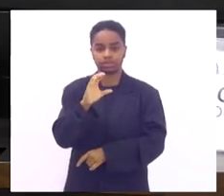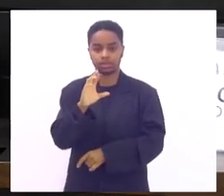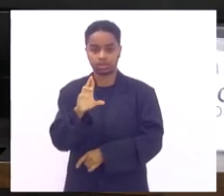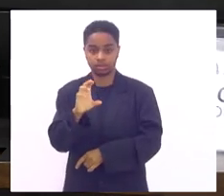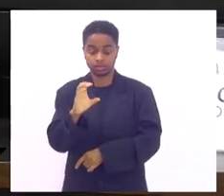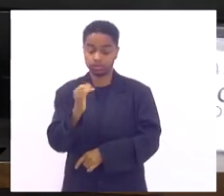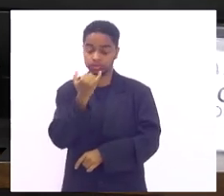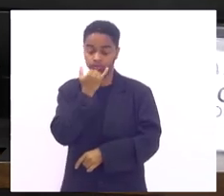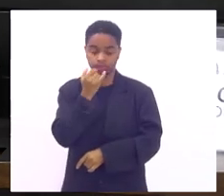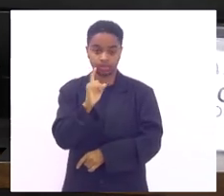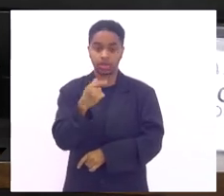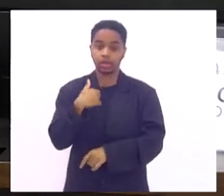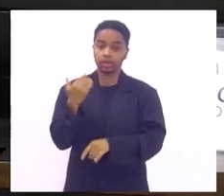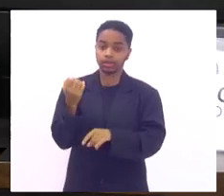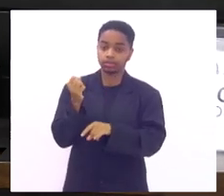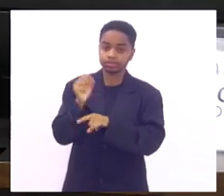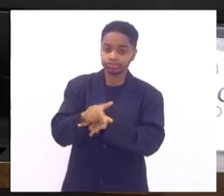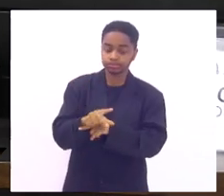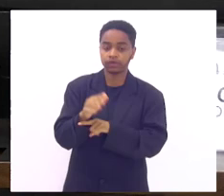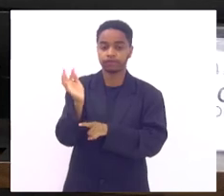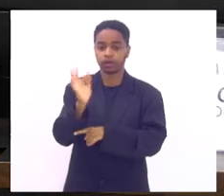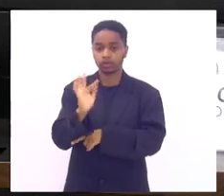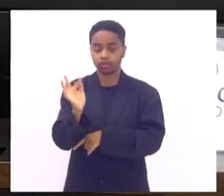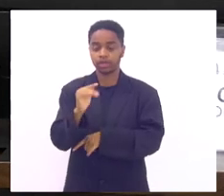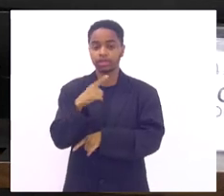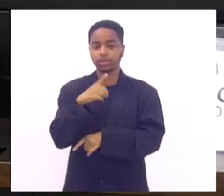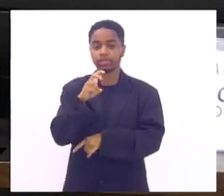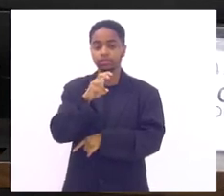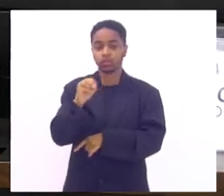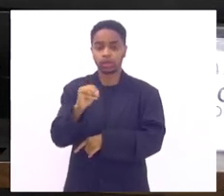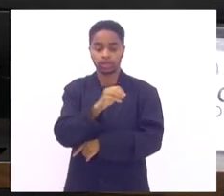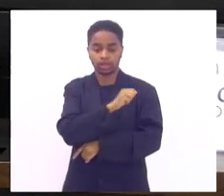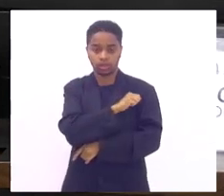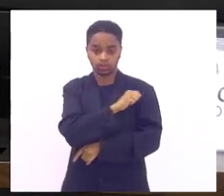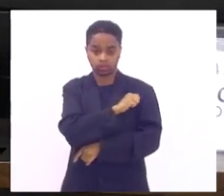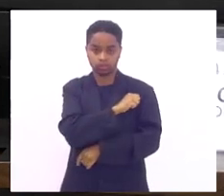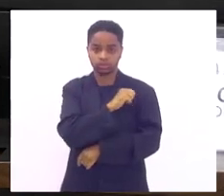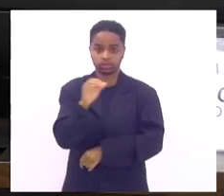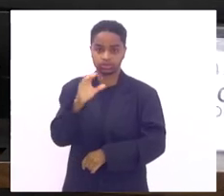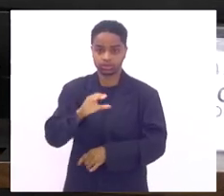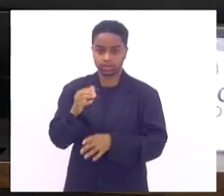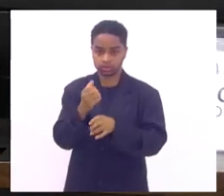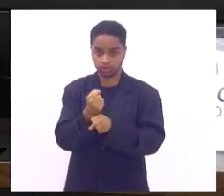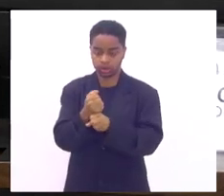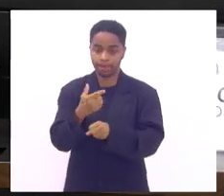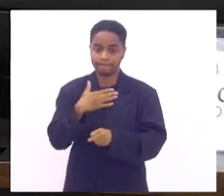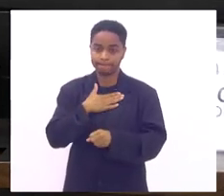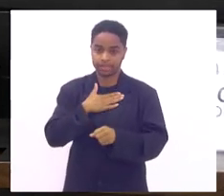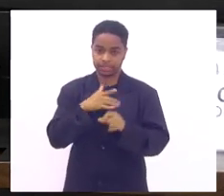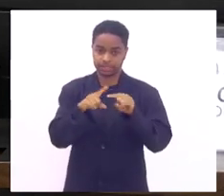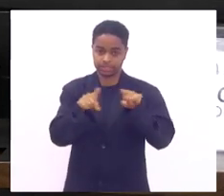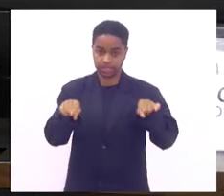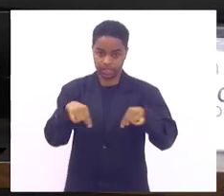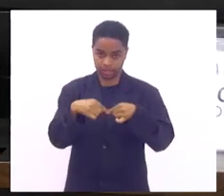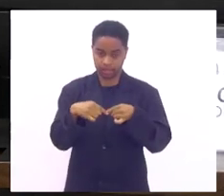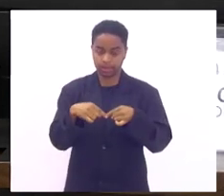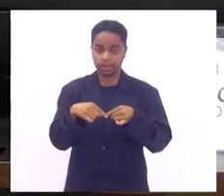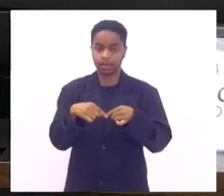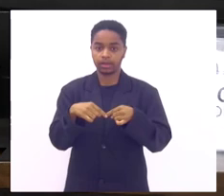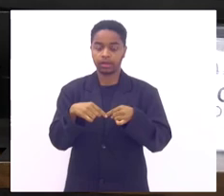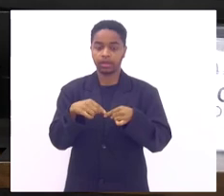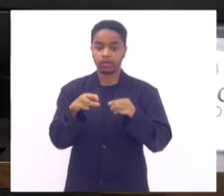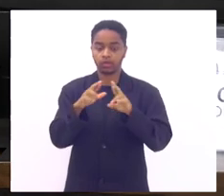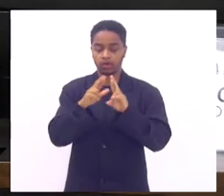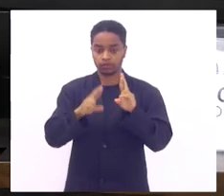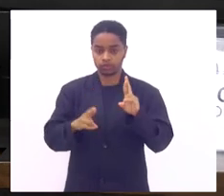Quando eu entrei na faculdade, de 50 alunos de ciências contábeis na minha sala, UFRJ, 47 eram homens,